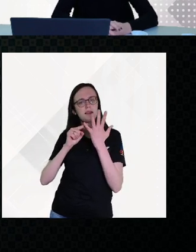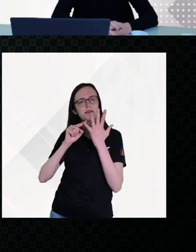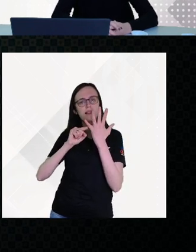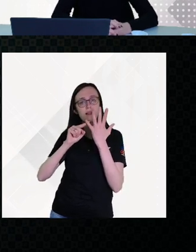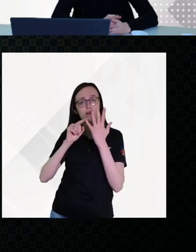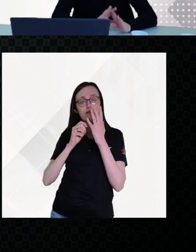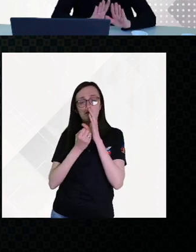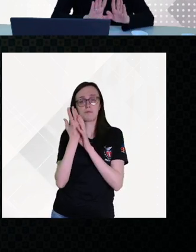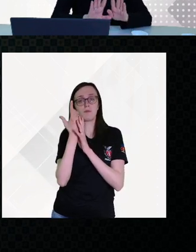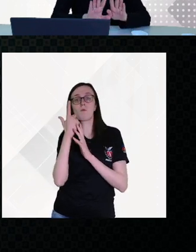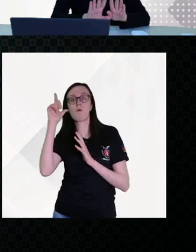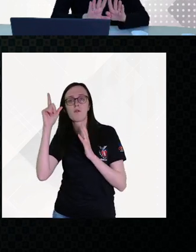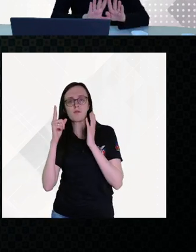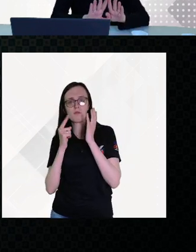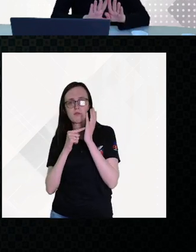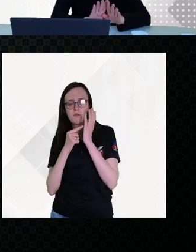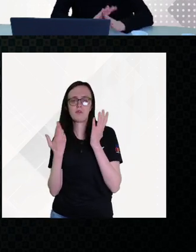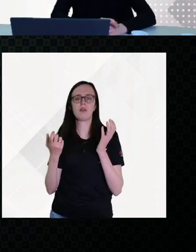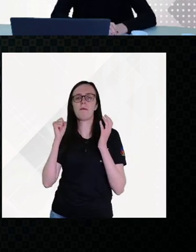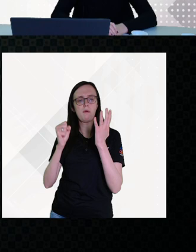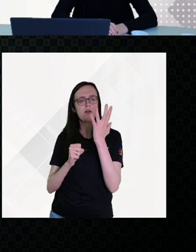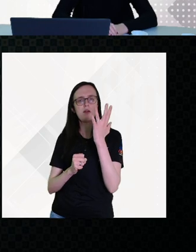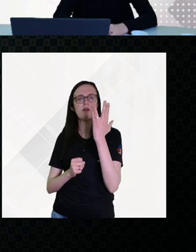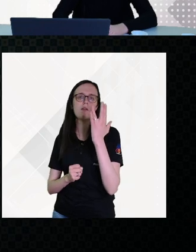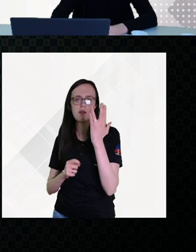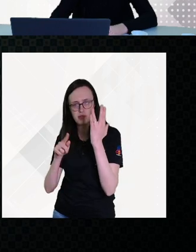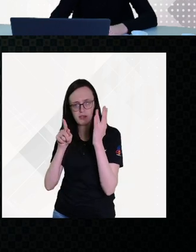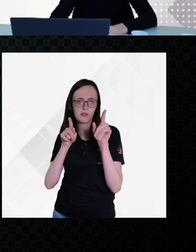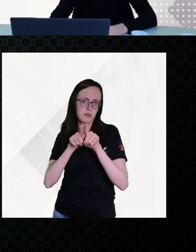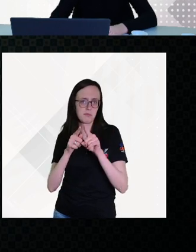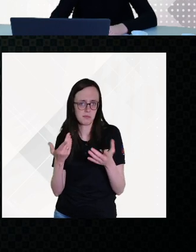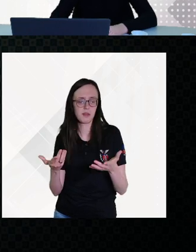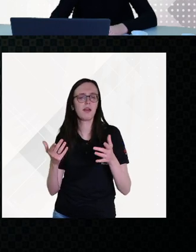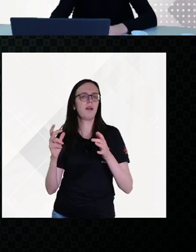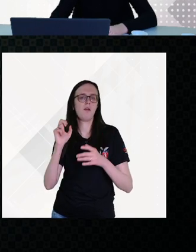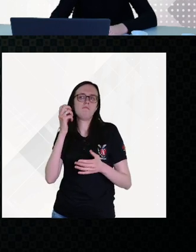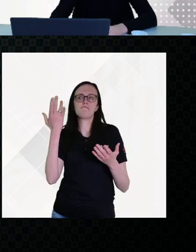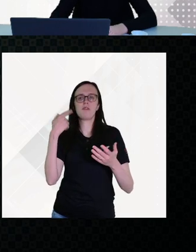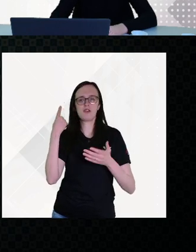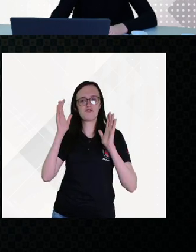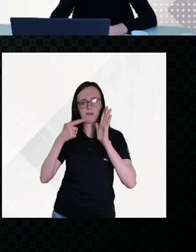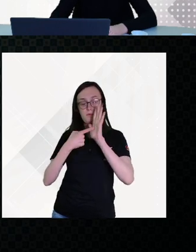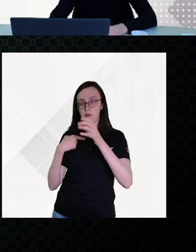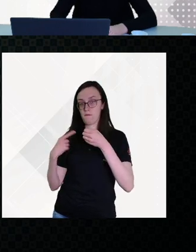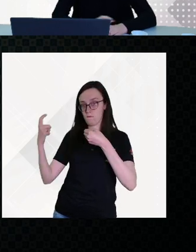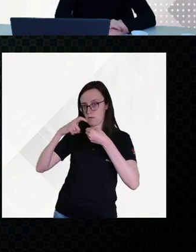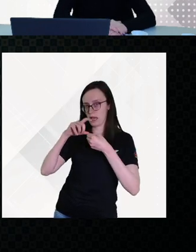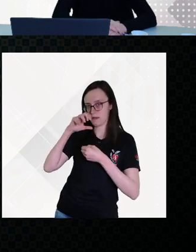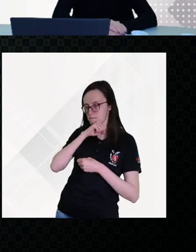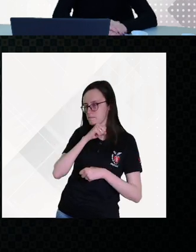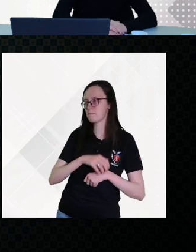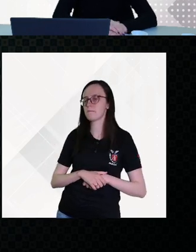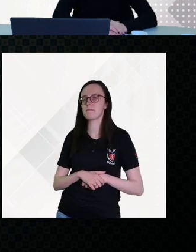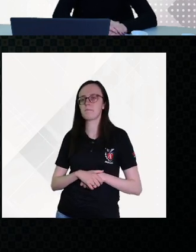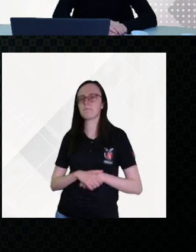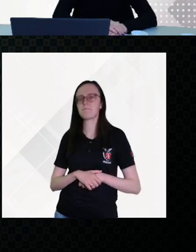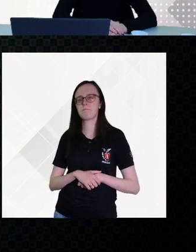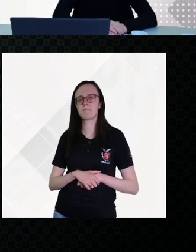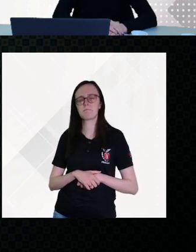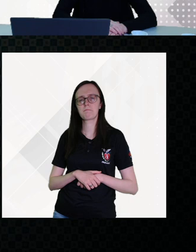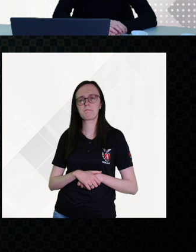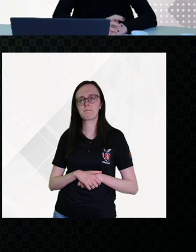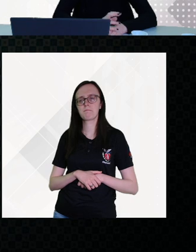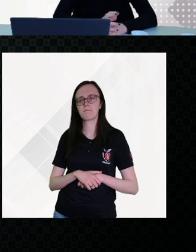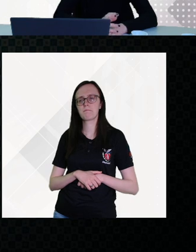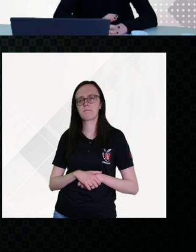a sindactilia, que seriam grudados, né? Ou, como que a gente viu aqui, ó, vou voltar só um pouquinho, realmente